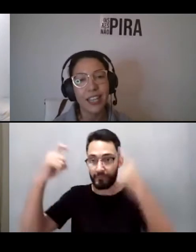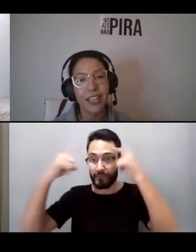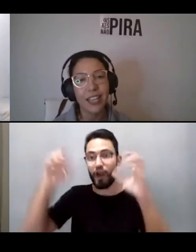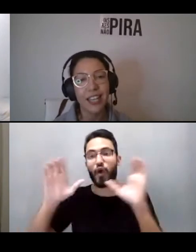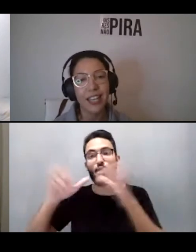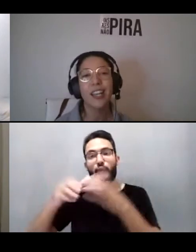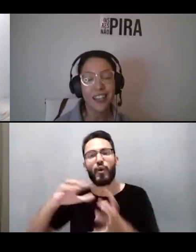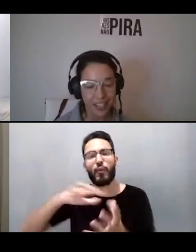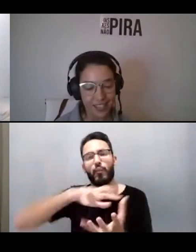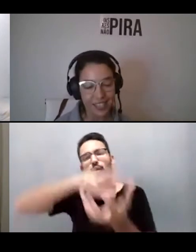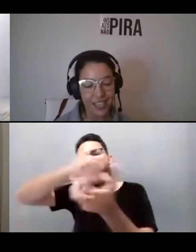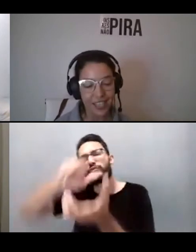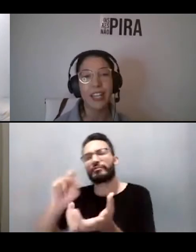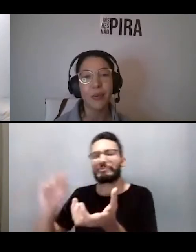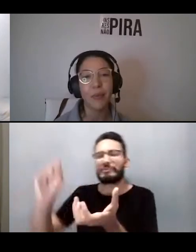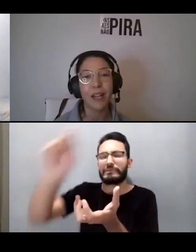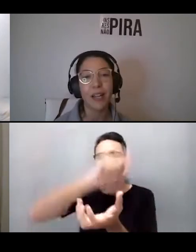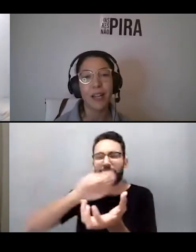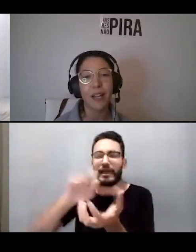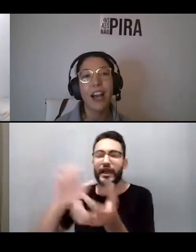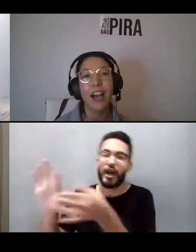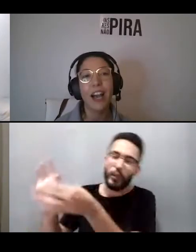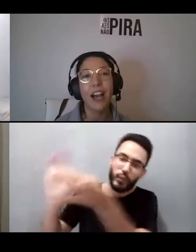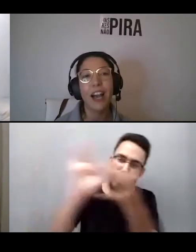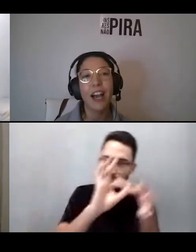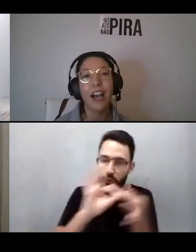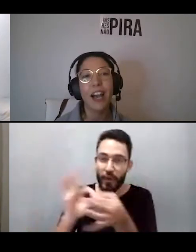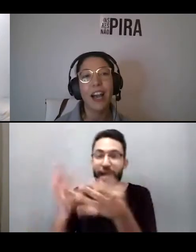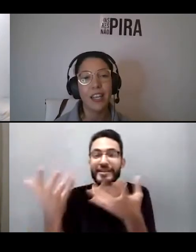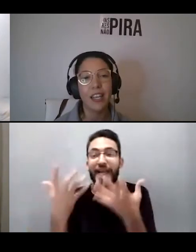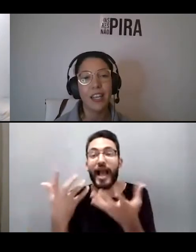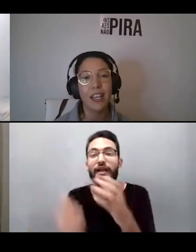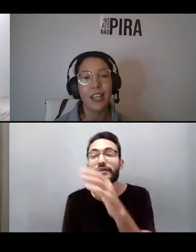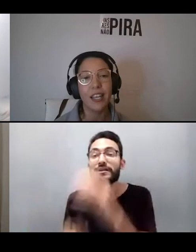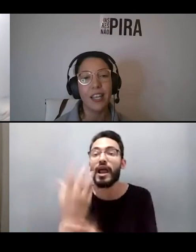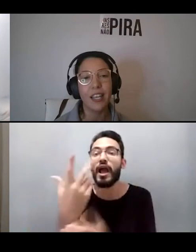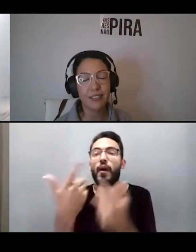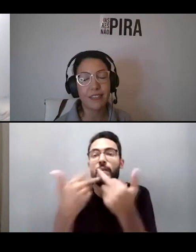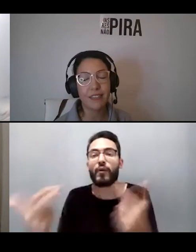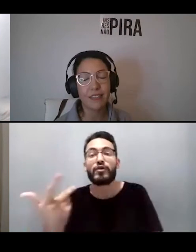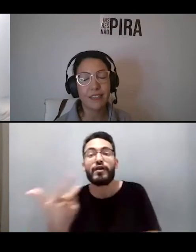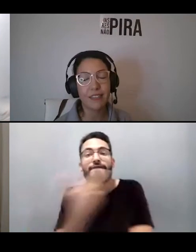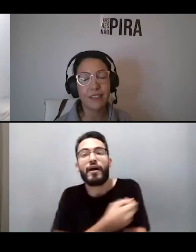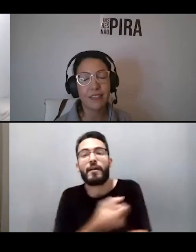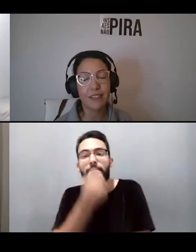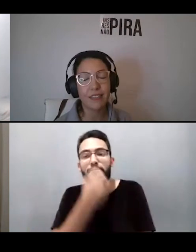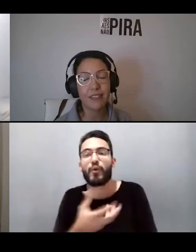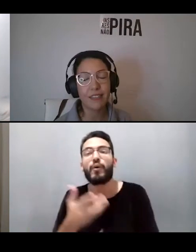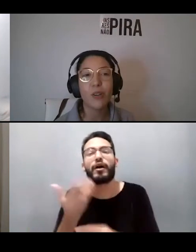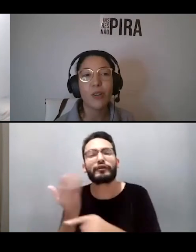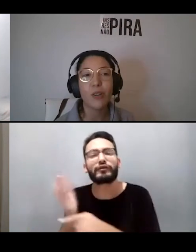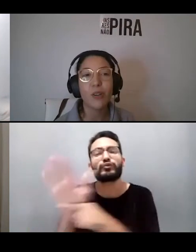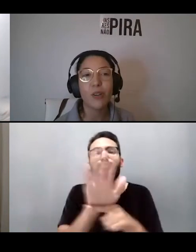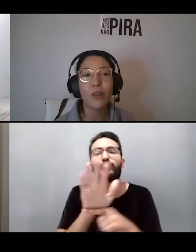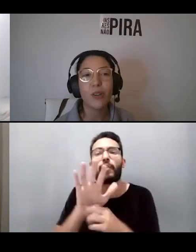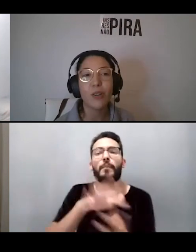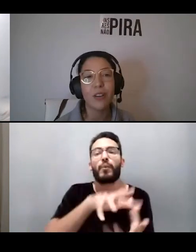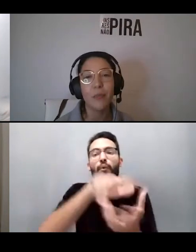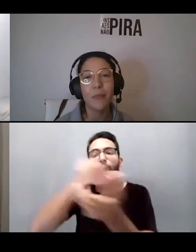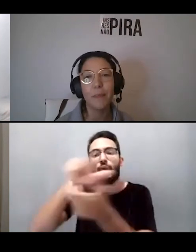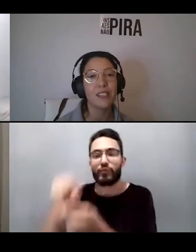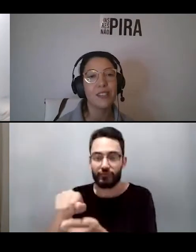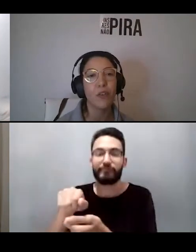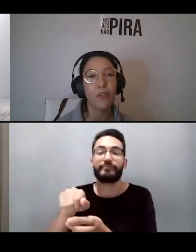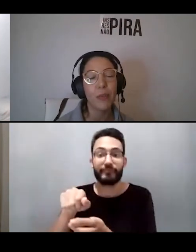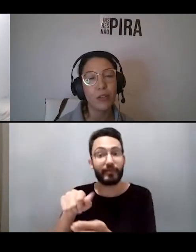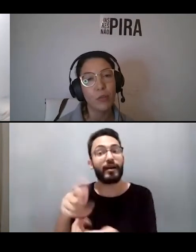mundo inteiro que se reuniram para desenvolver algo aí para poder criar uma solução, né? Então,